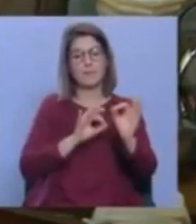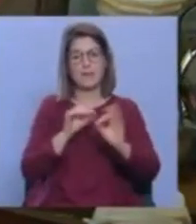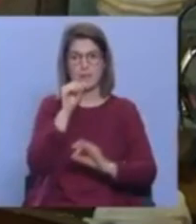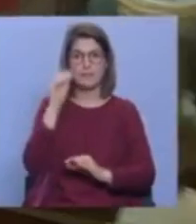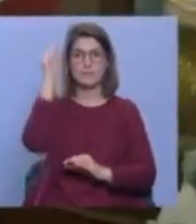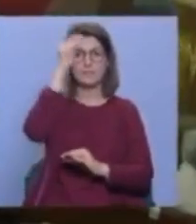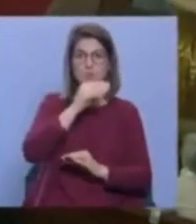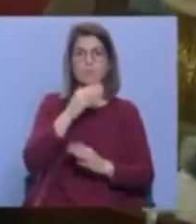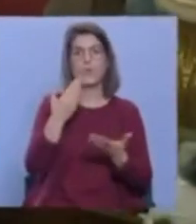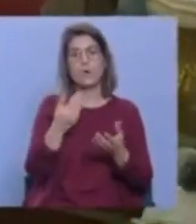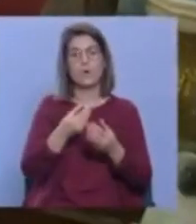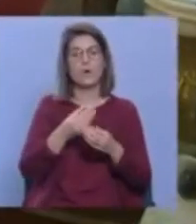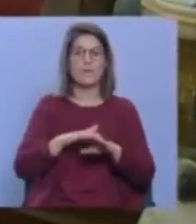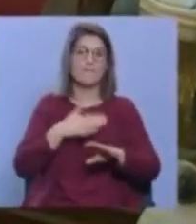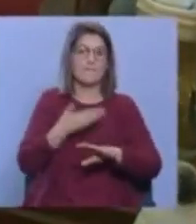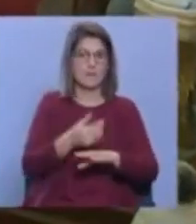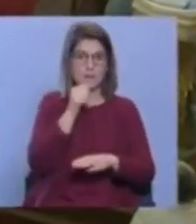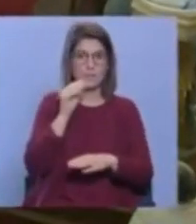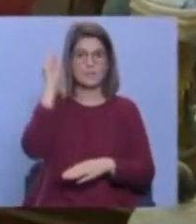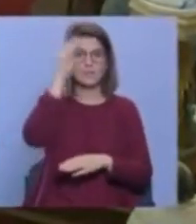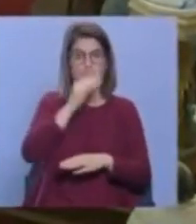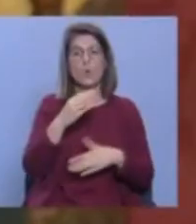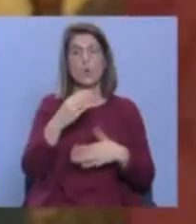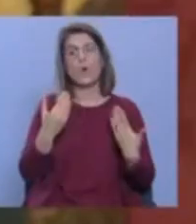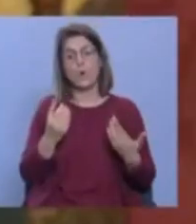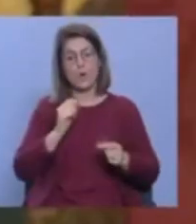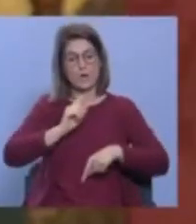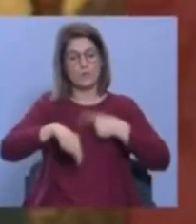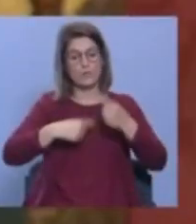ou de reforço batismal, ou de renovação